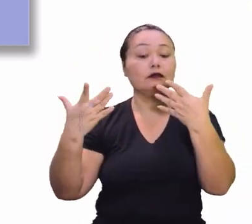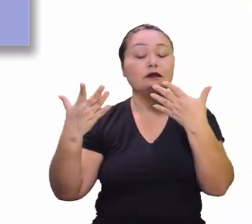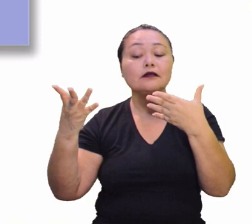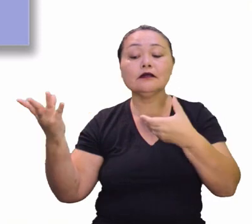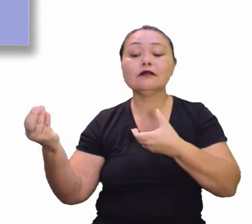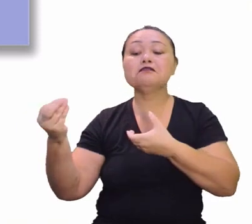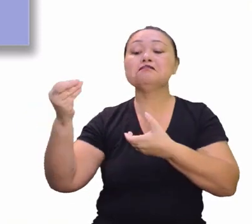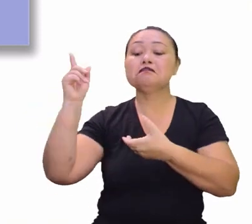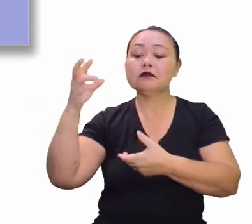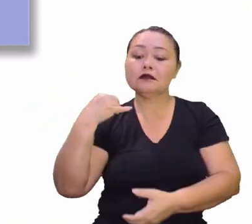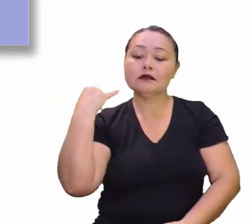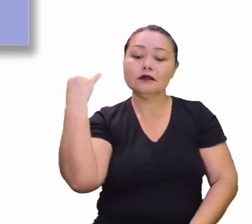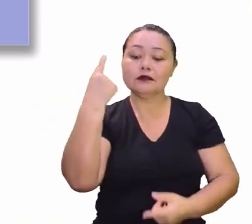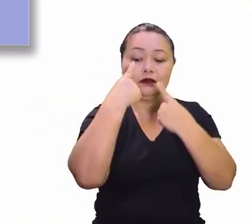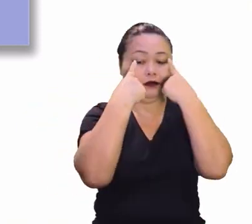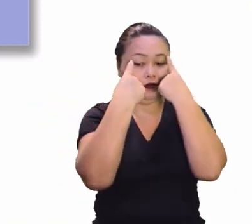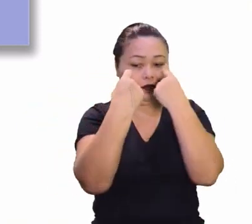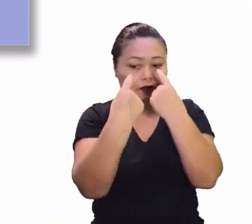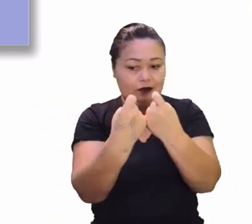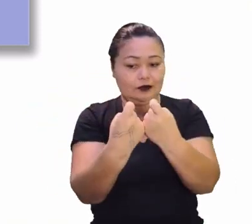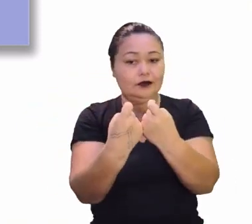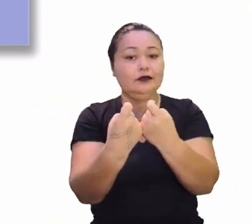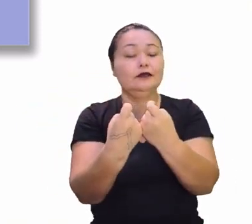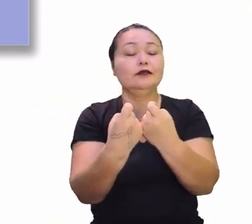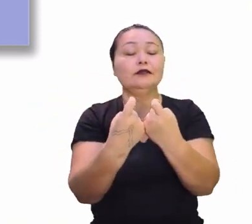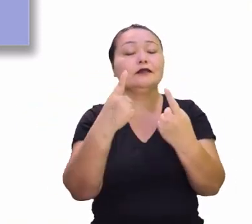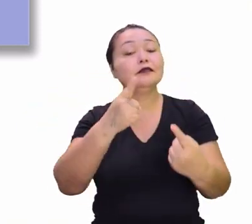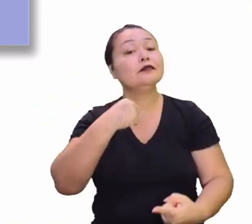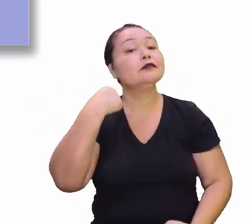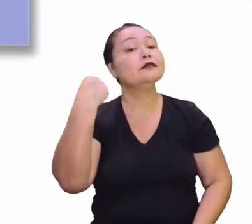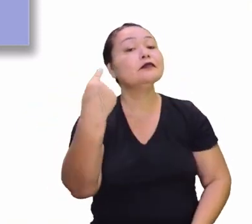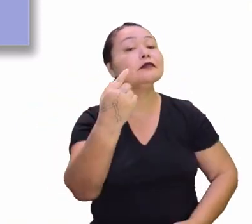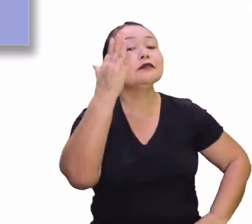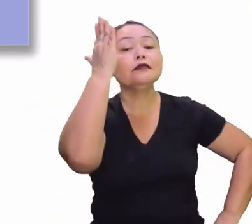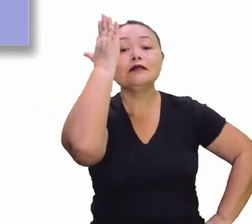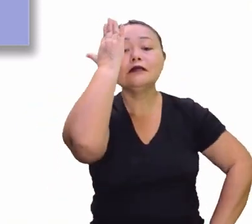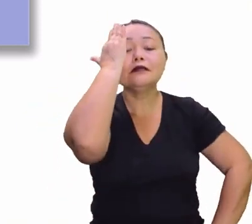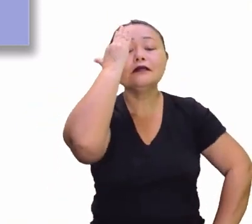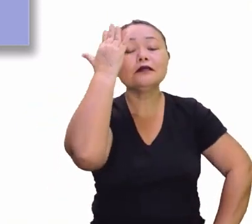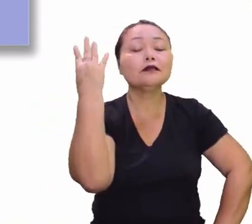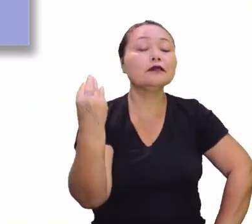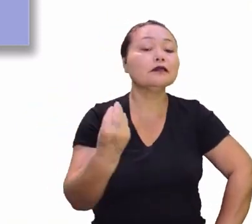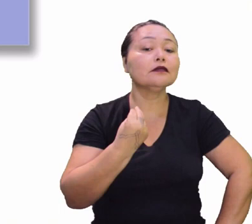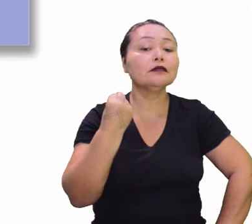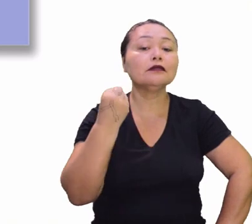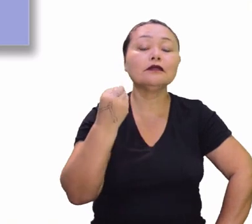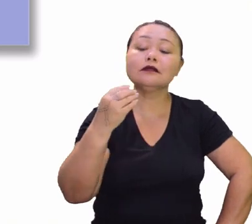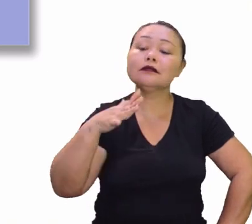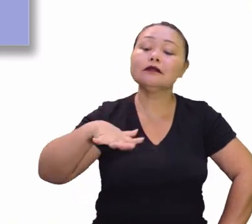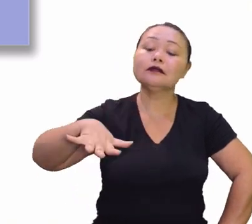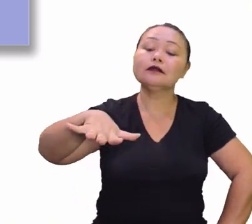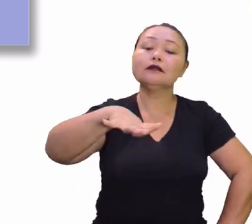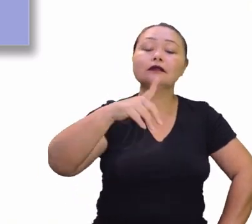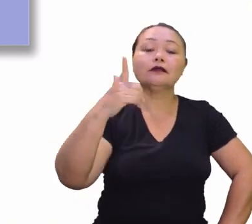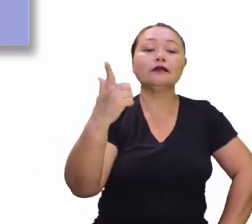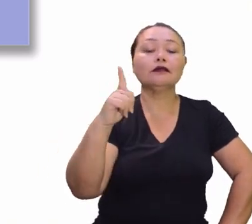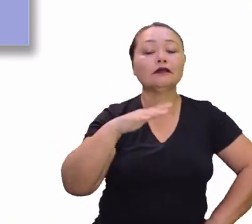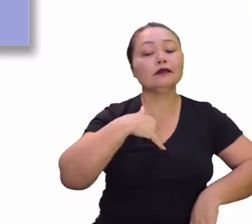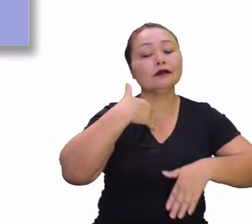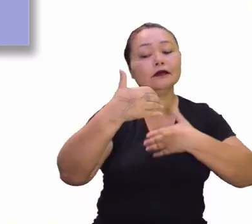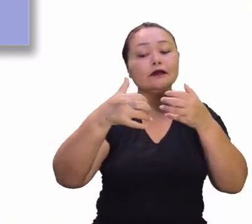altamente pertinentes e interessantes para a gente entender a dinâmica geográfica